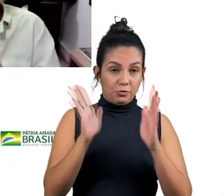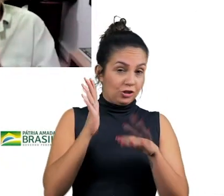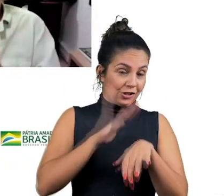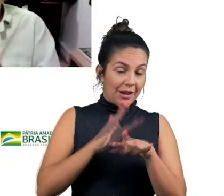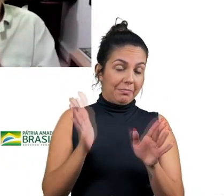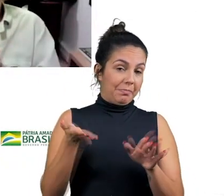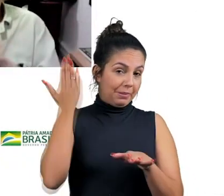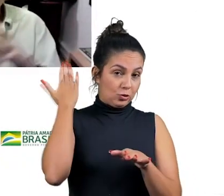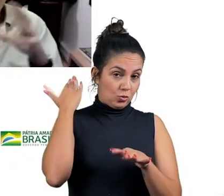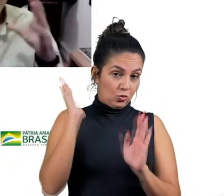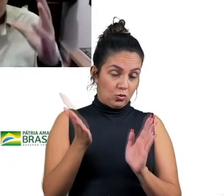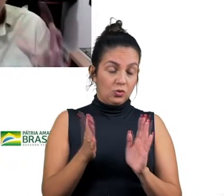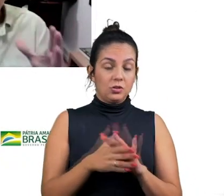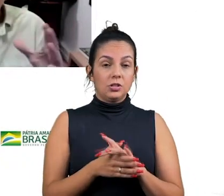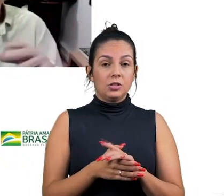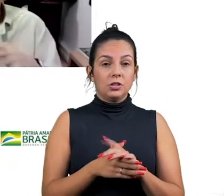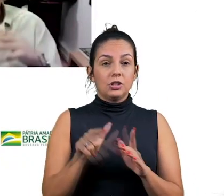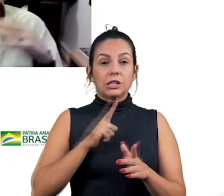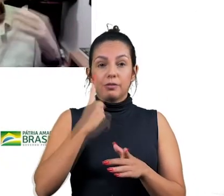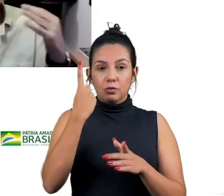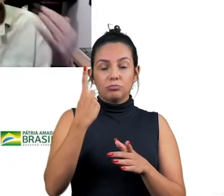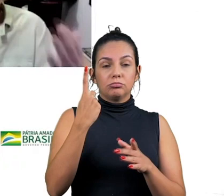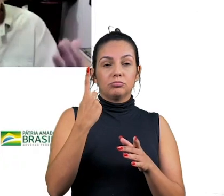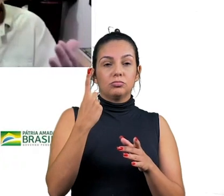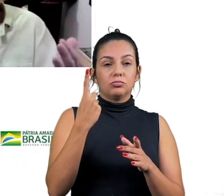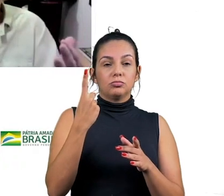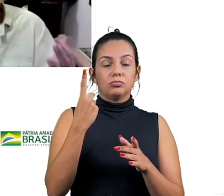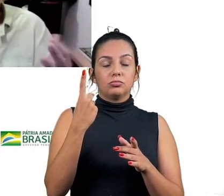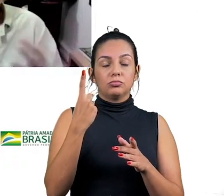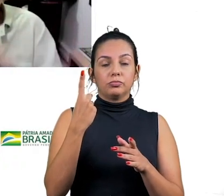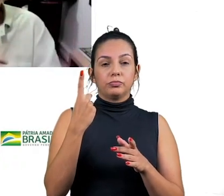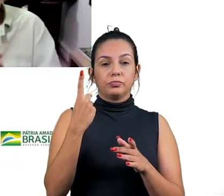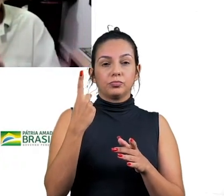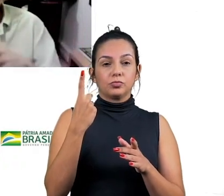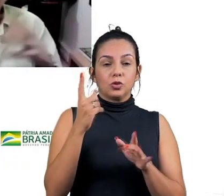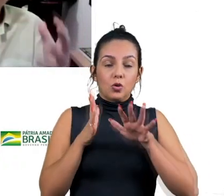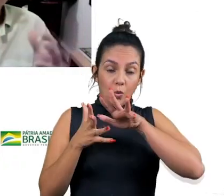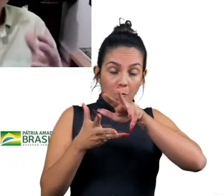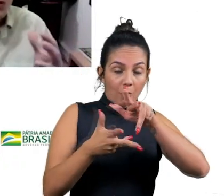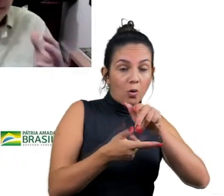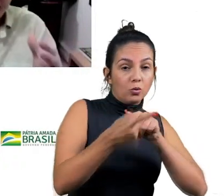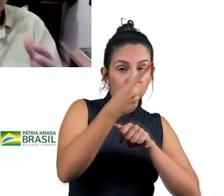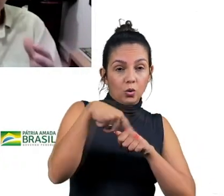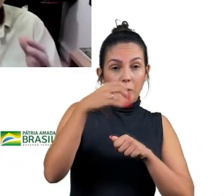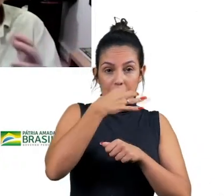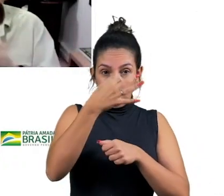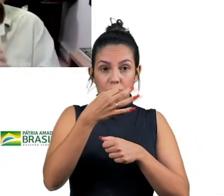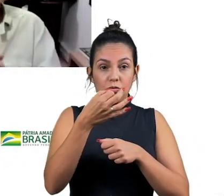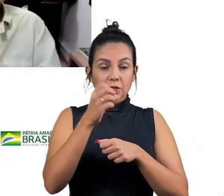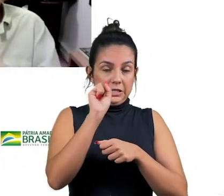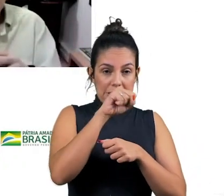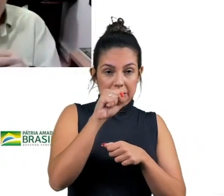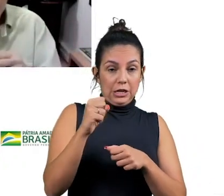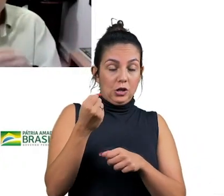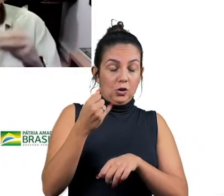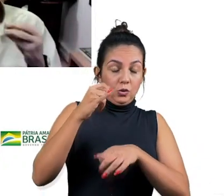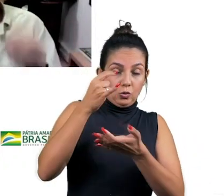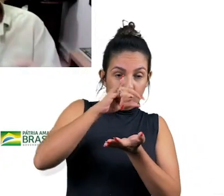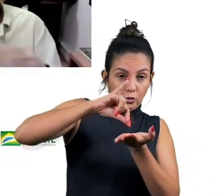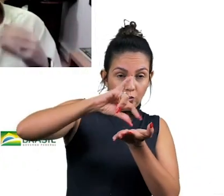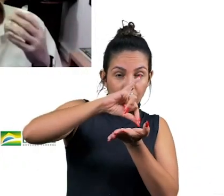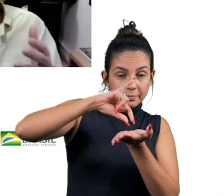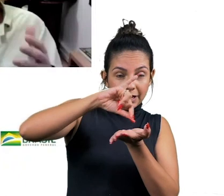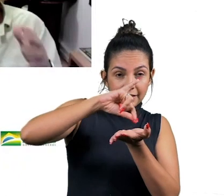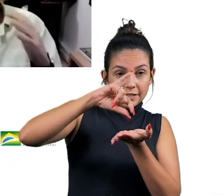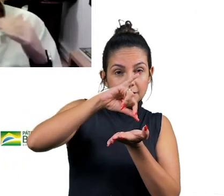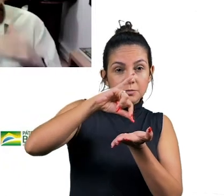passou, houve um consenso quase global, pelo menos em todo mundo capitalista, imposto